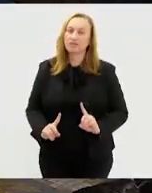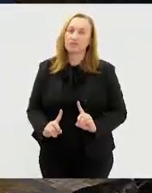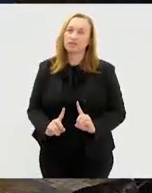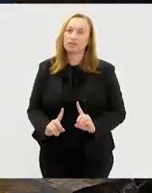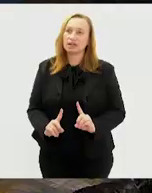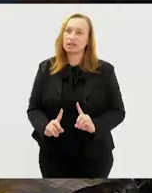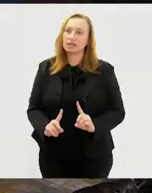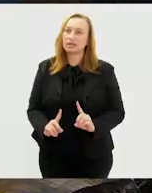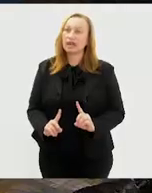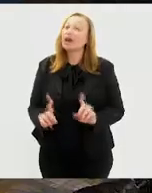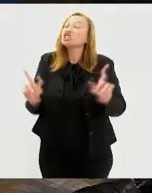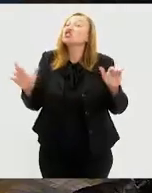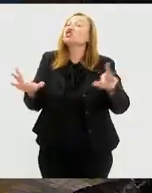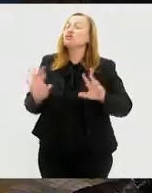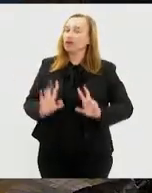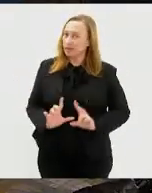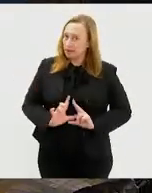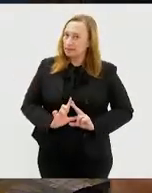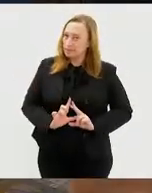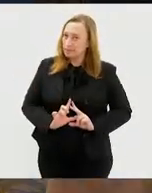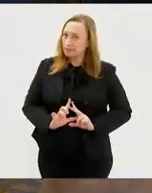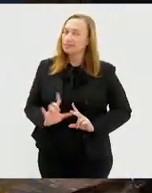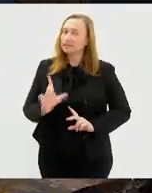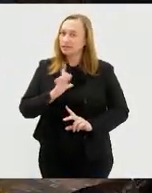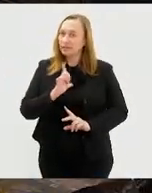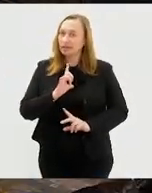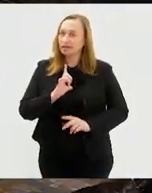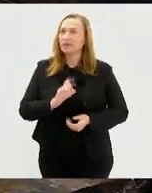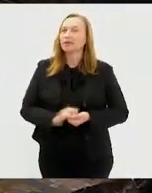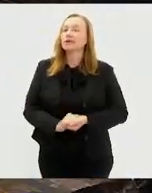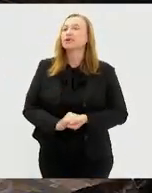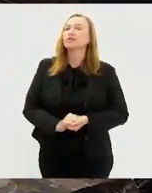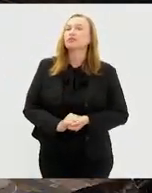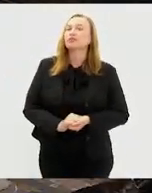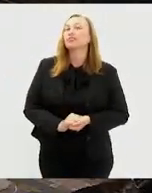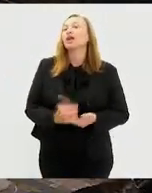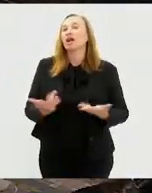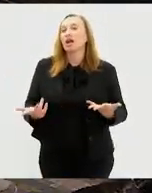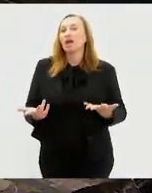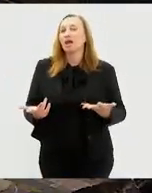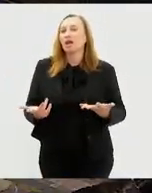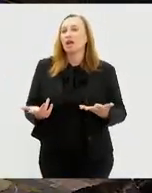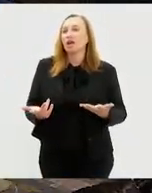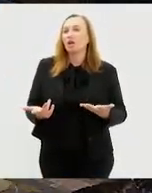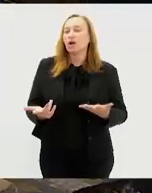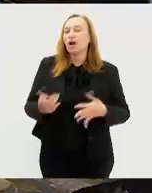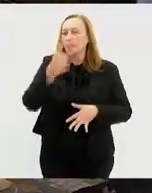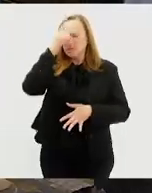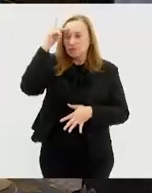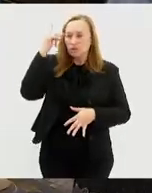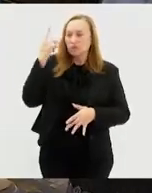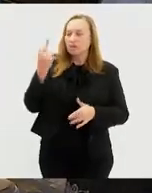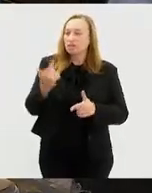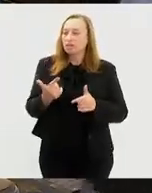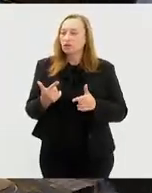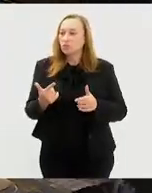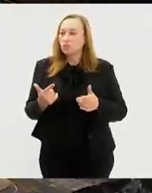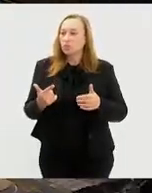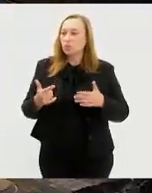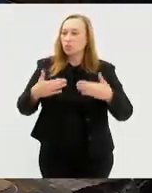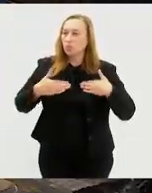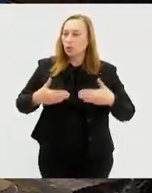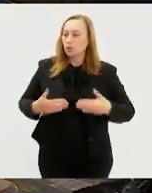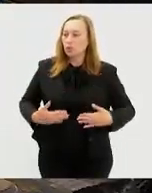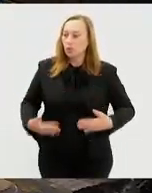condição social como a gente vê para além de uma condição física intelectual sensorial Então se é possível fazer essa